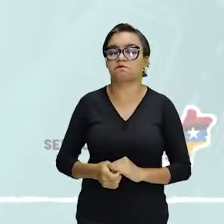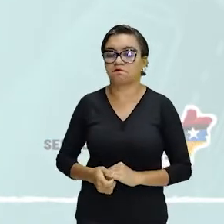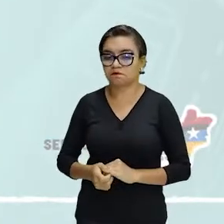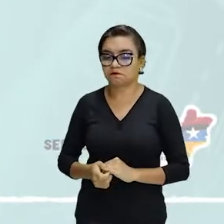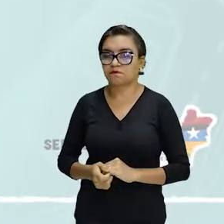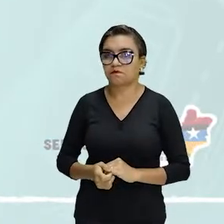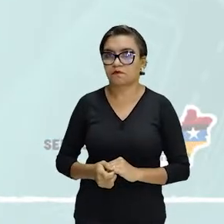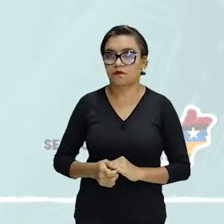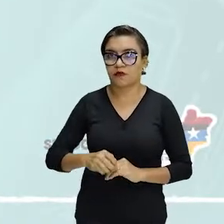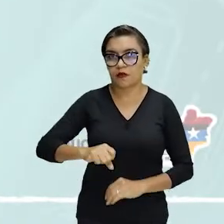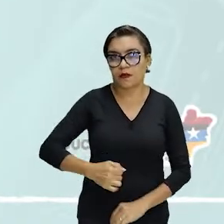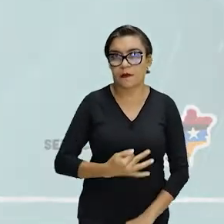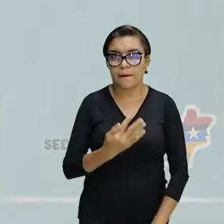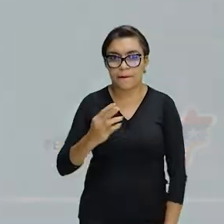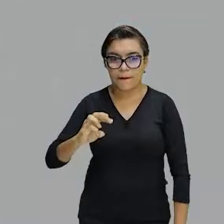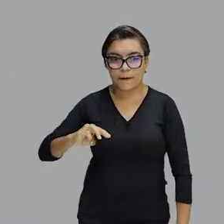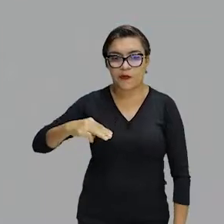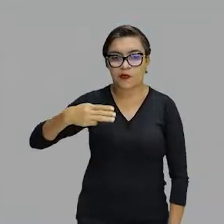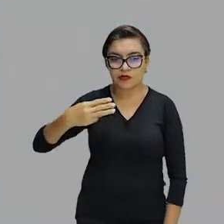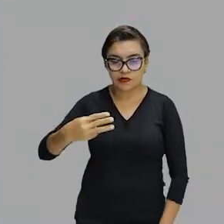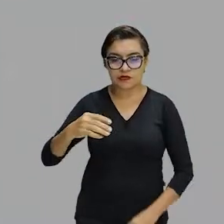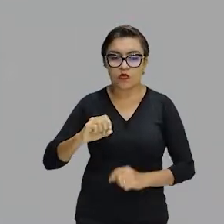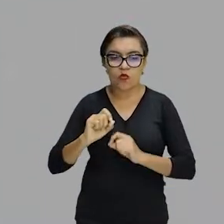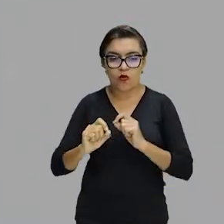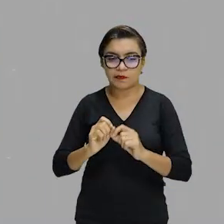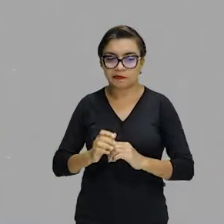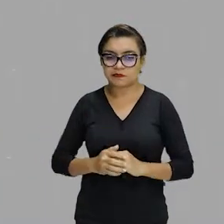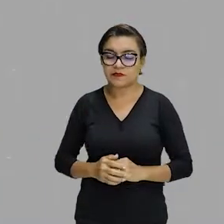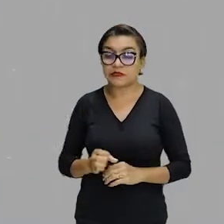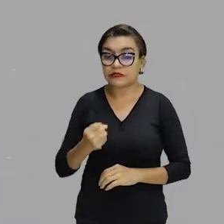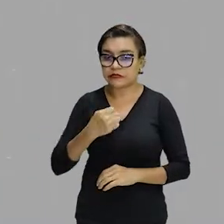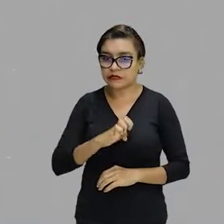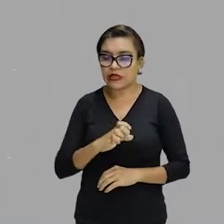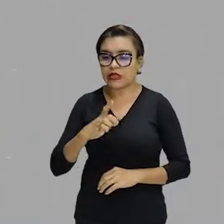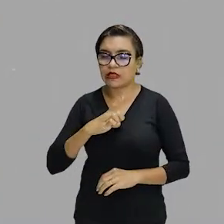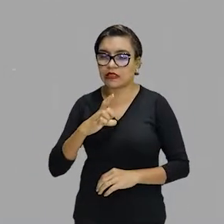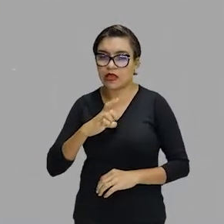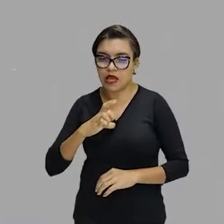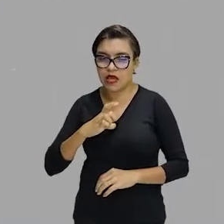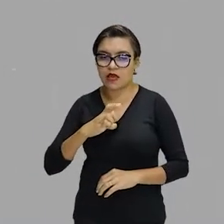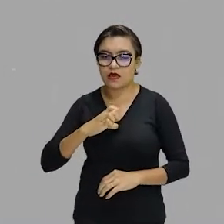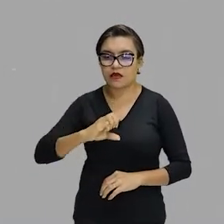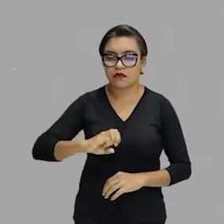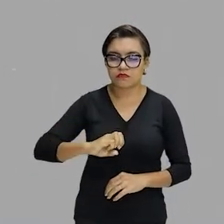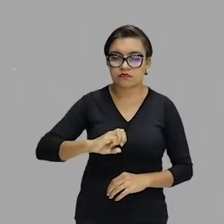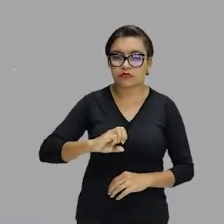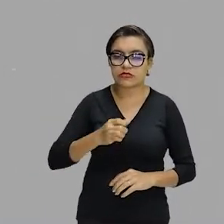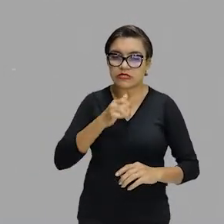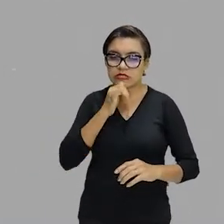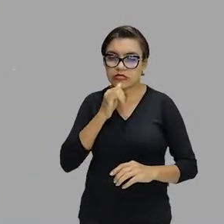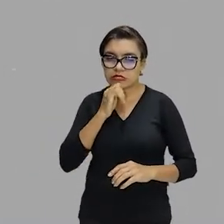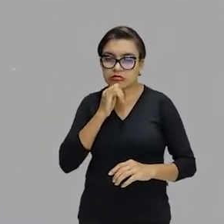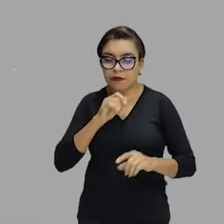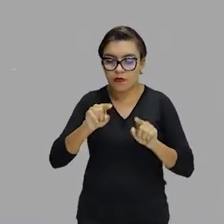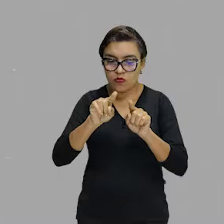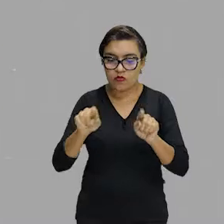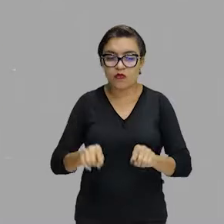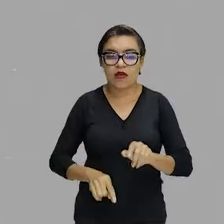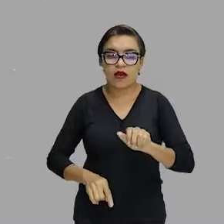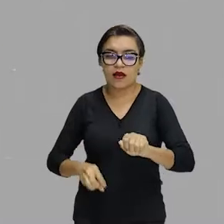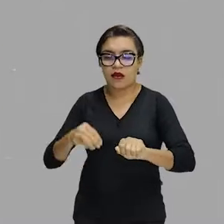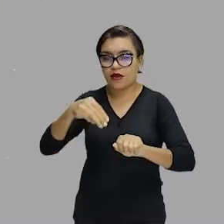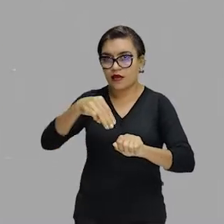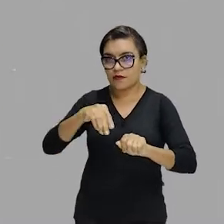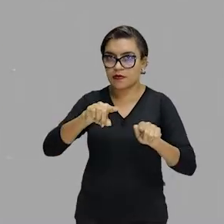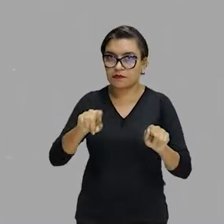da potência de potência. Aqui, se eu tenho uma potência, A elevado a M, e tudo isso elevado a um